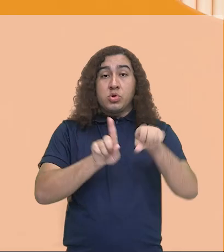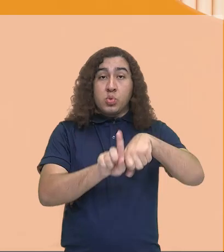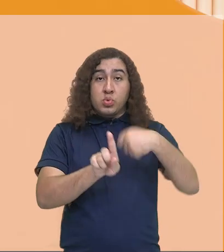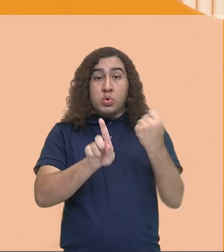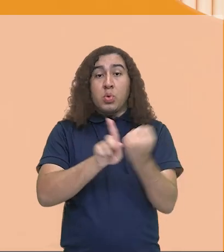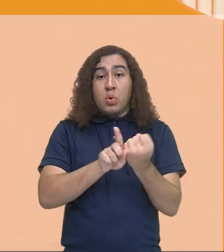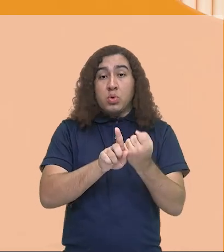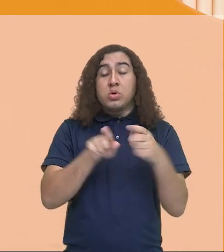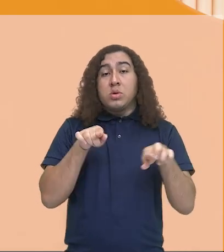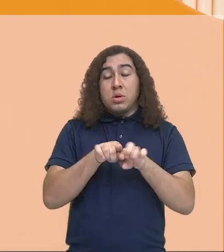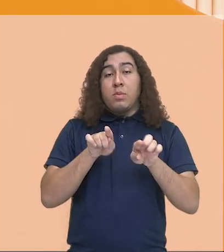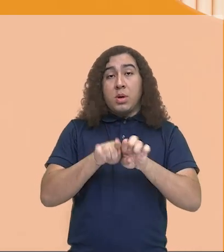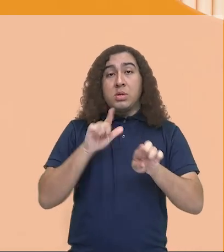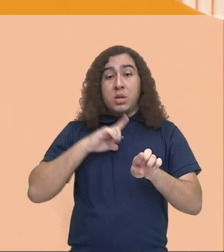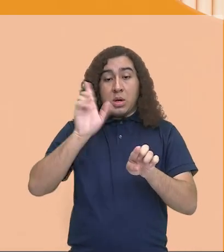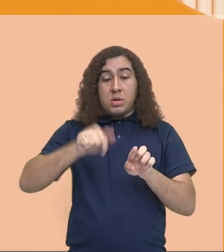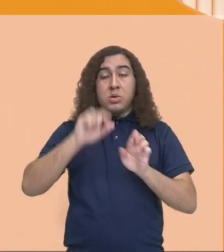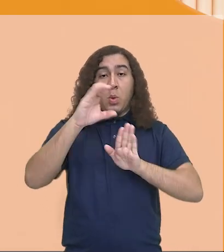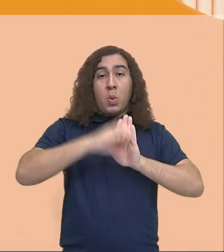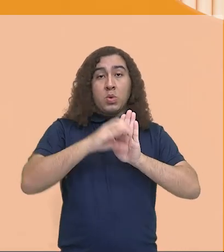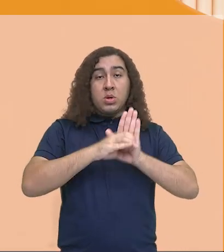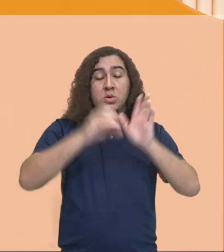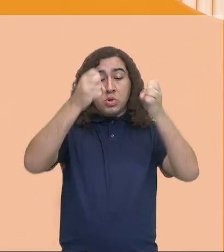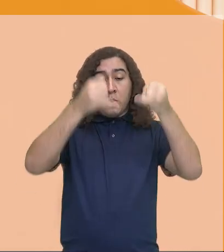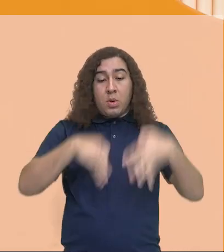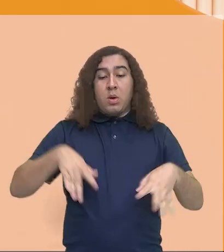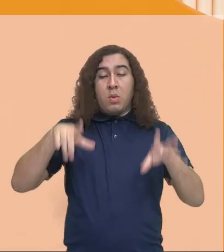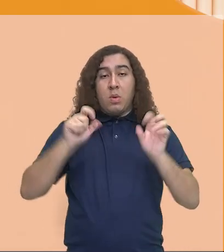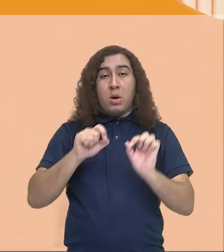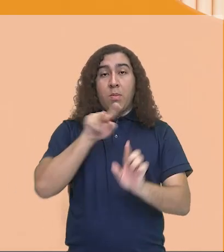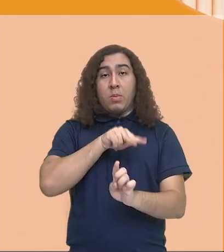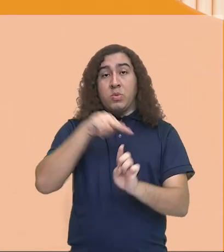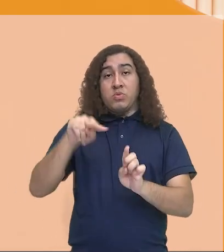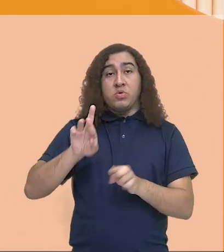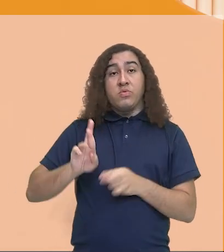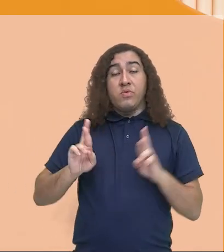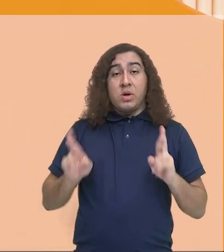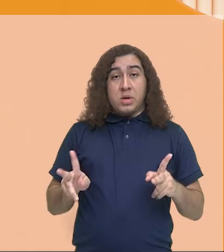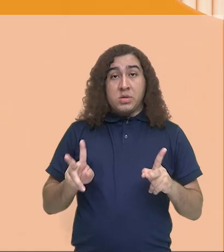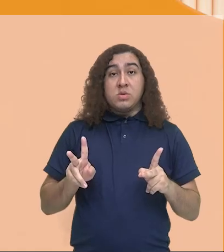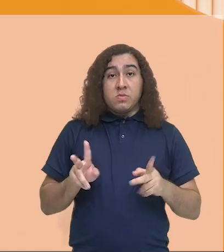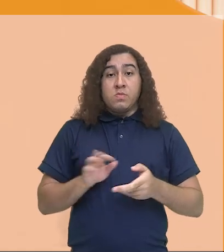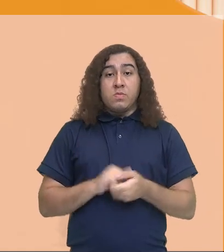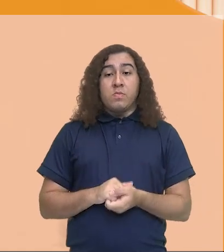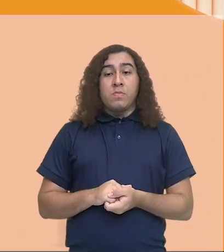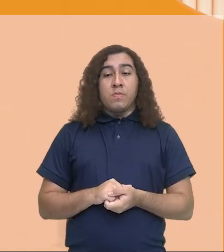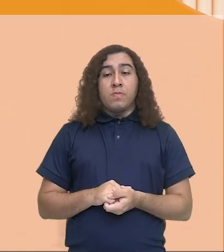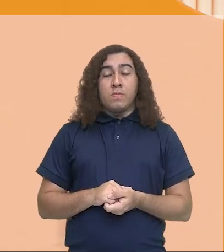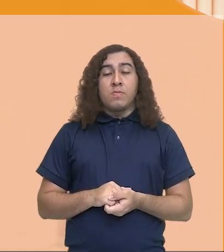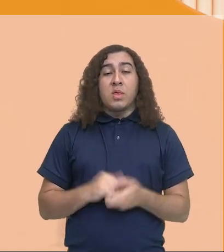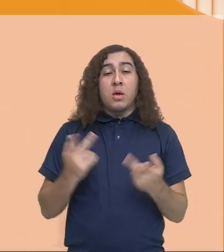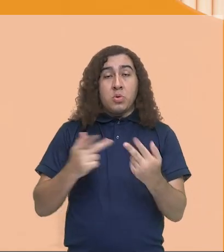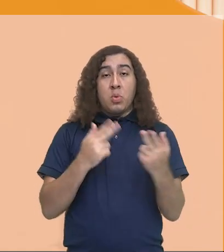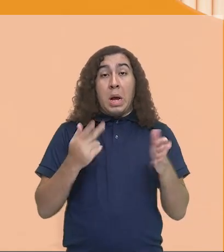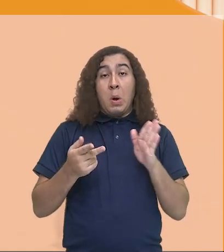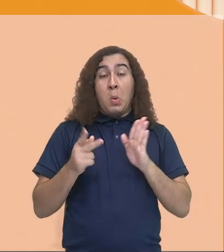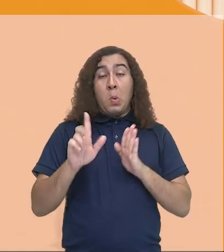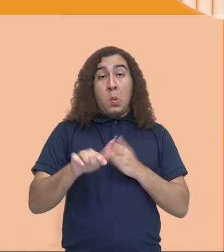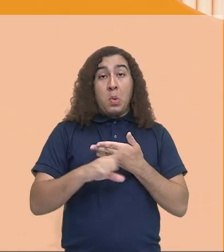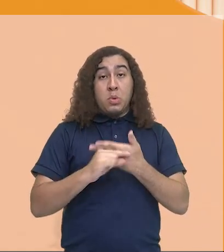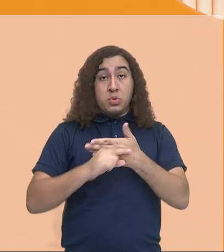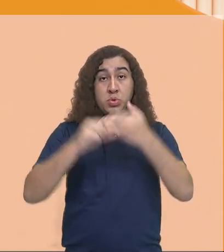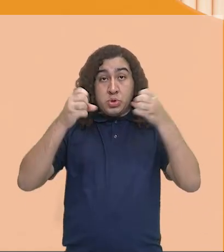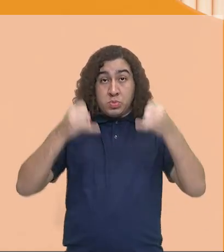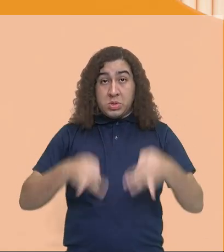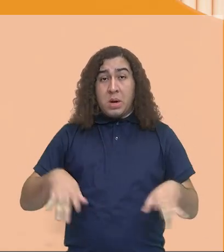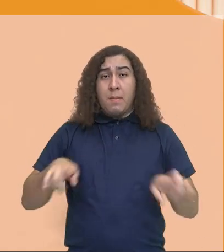sociológica, aplicando esse conceito de um ponto de vista alternativo, como propõe o autor. E o que